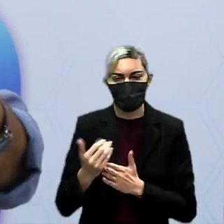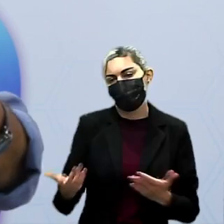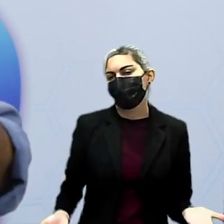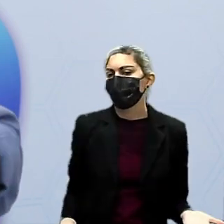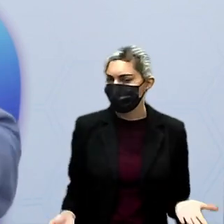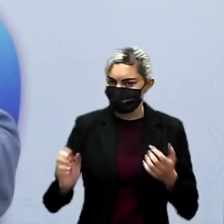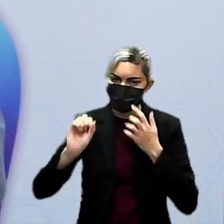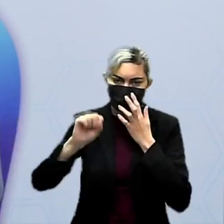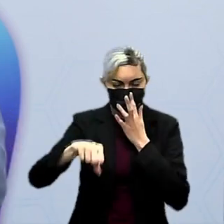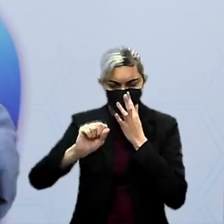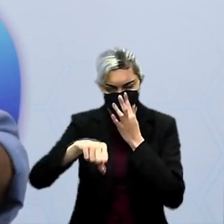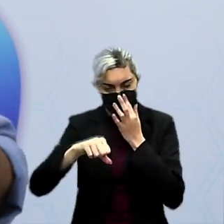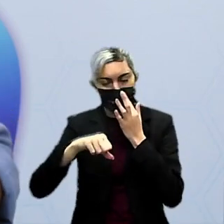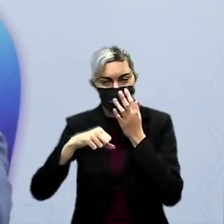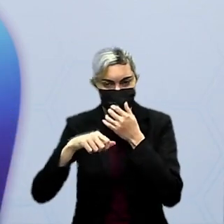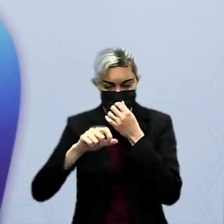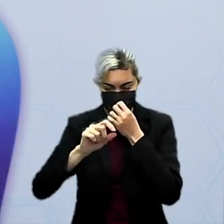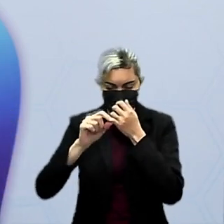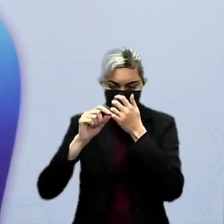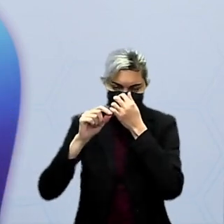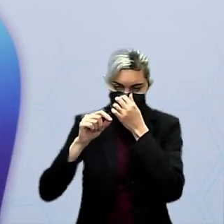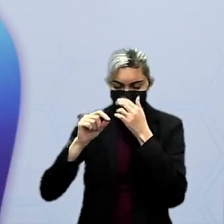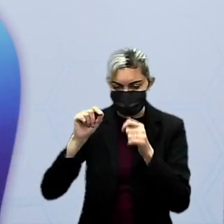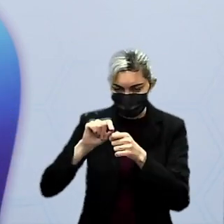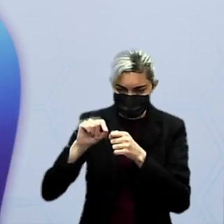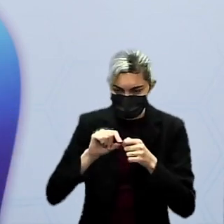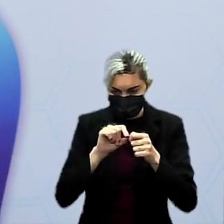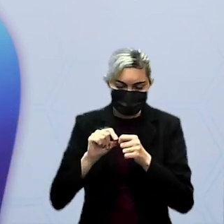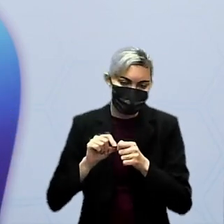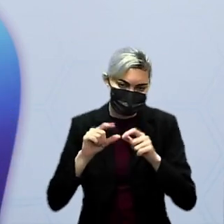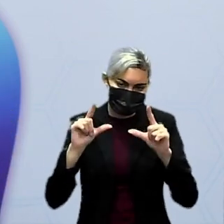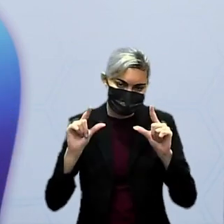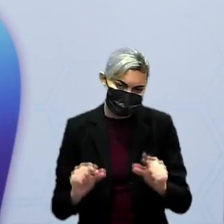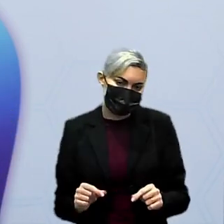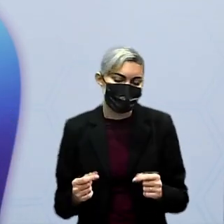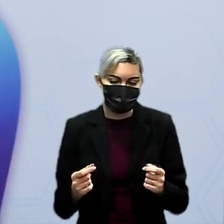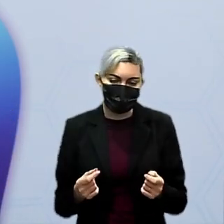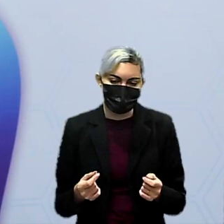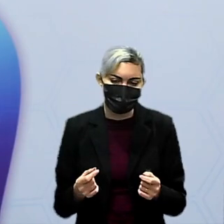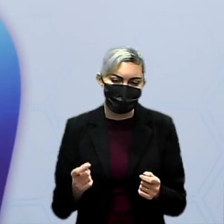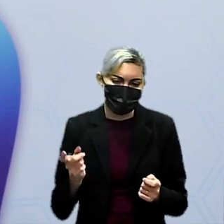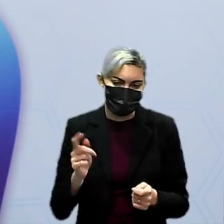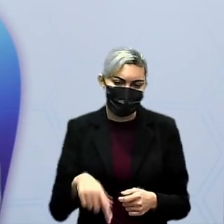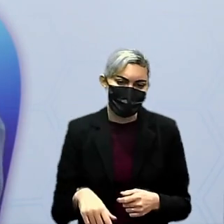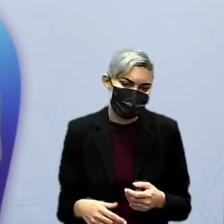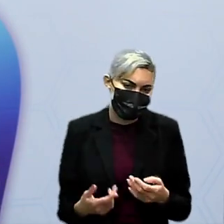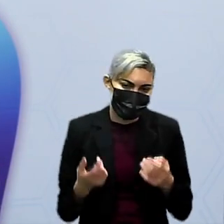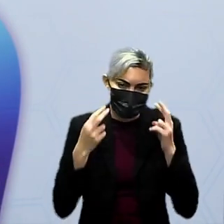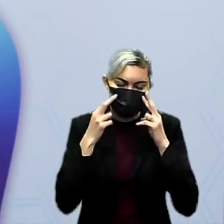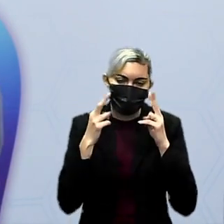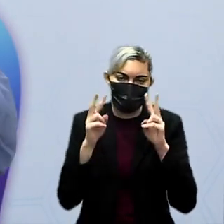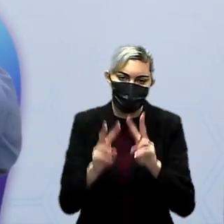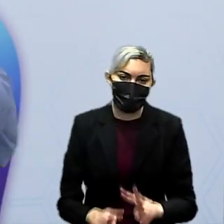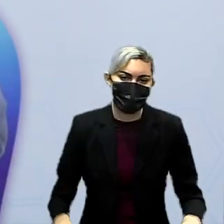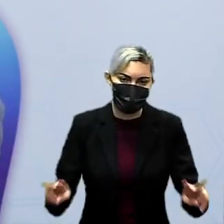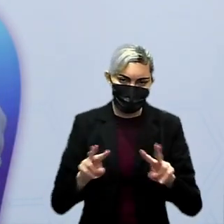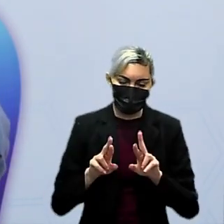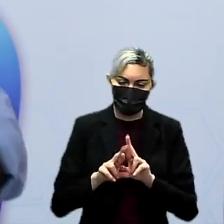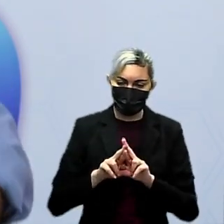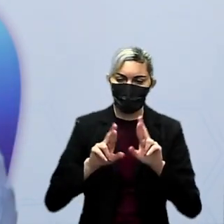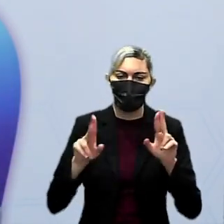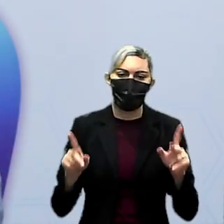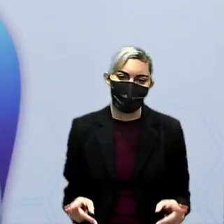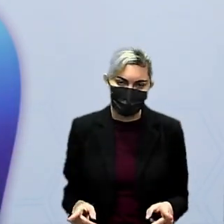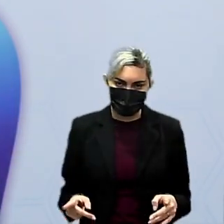isso sim vai fazer com que haja, sem a menor sombra de dúvida, um olhar